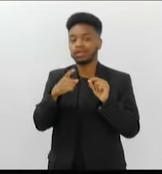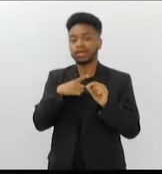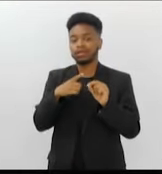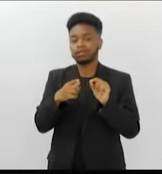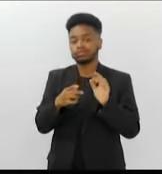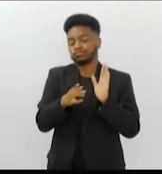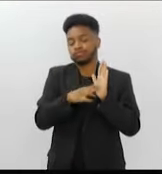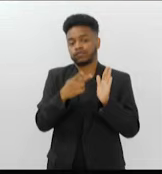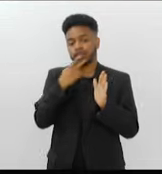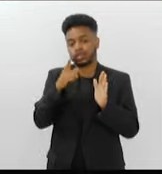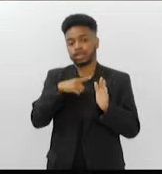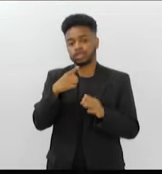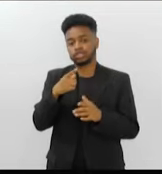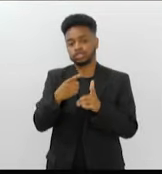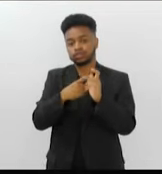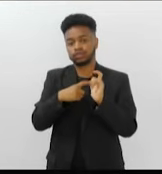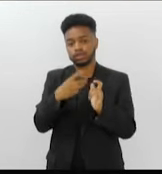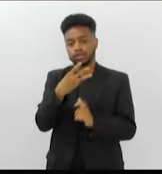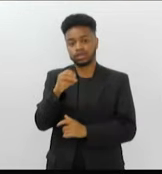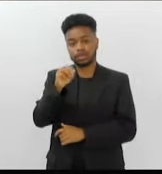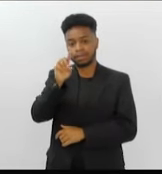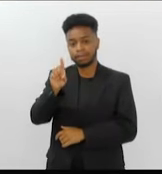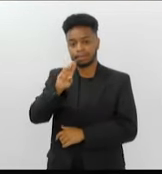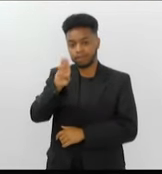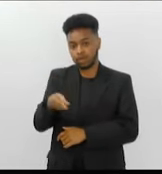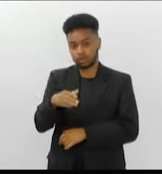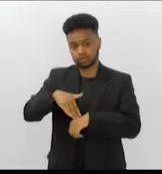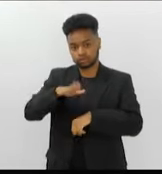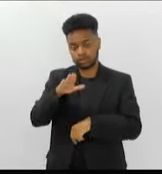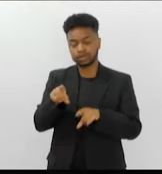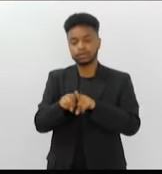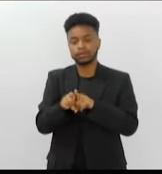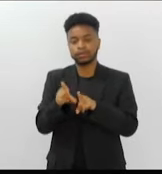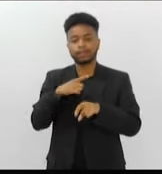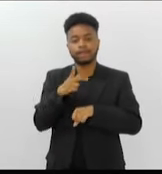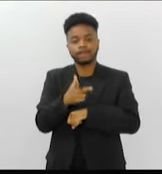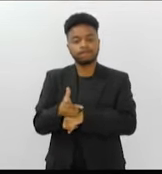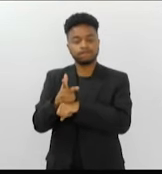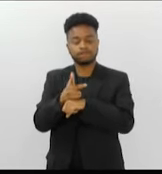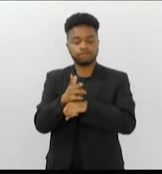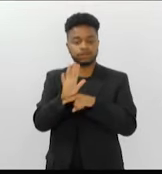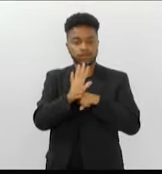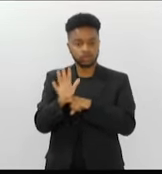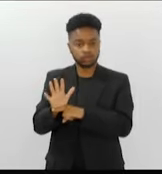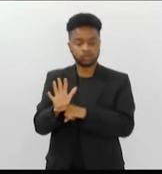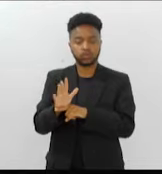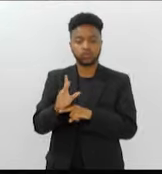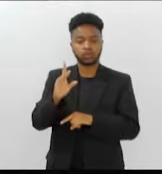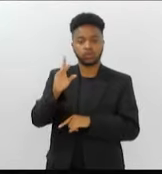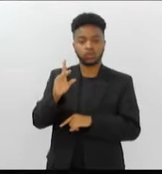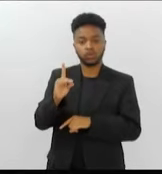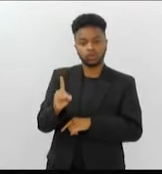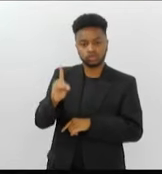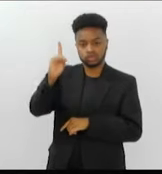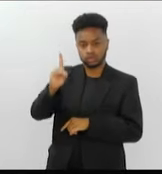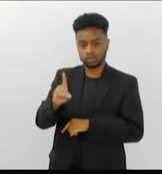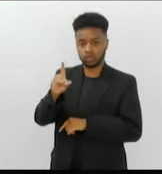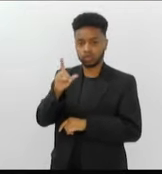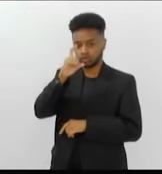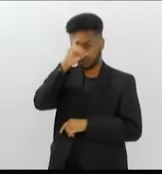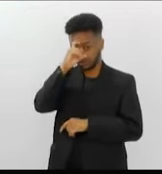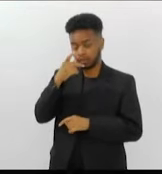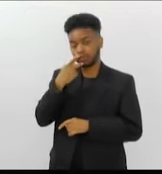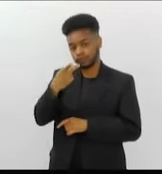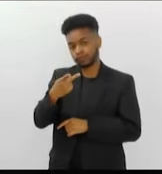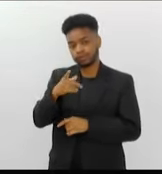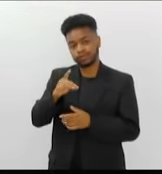milhões, reconhecidas. E tem vídeos do diretor do hospital confirmando essa dívida. E aí